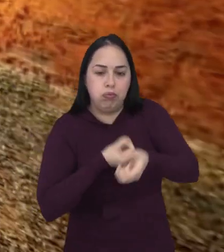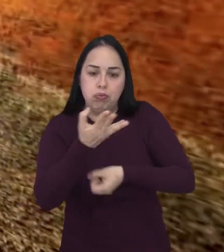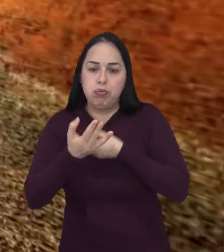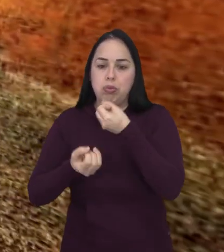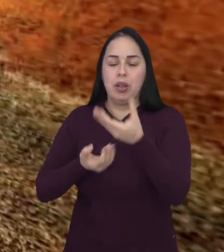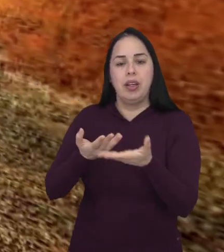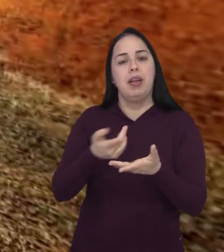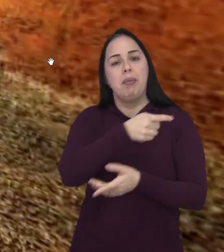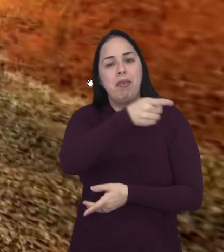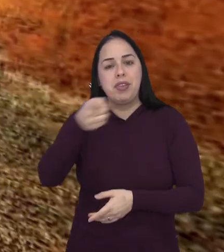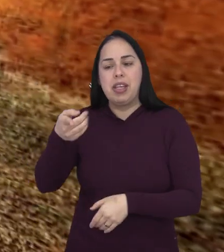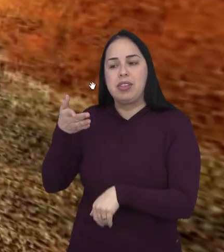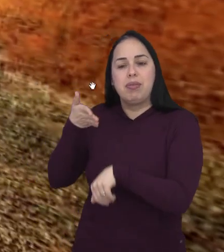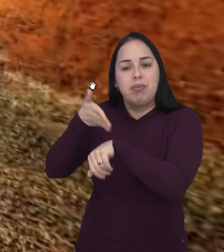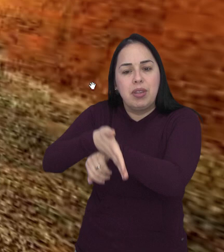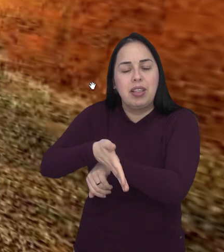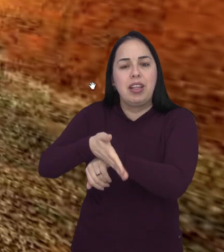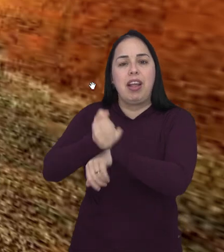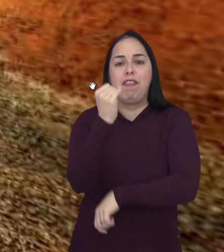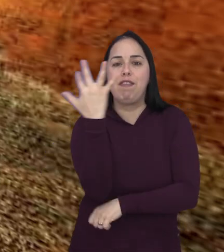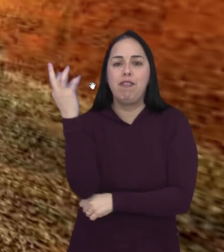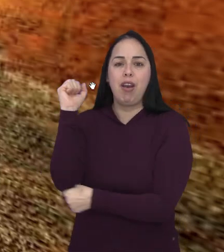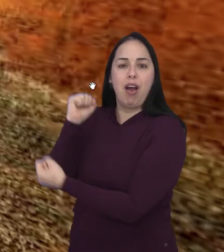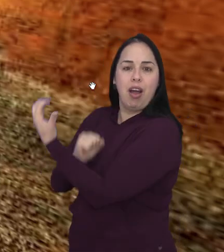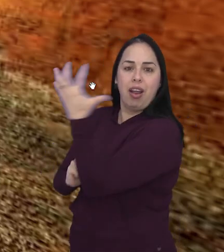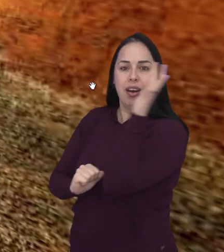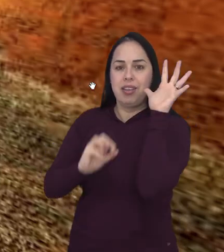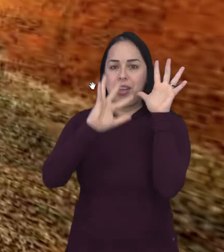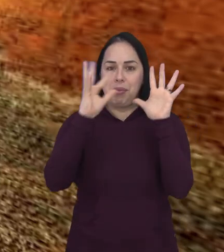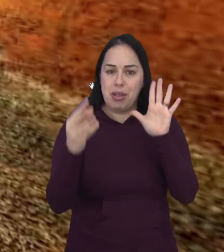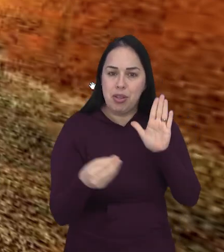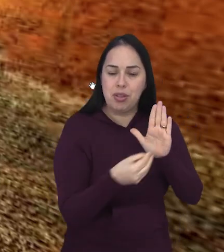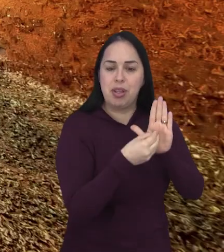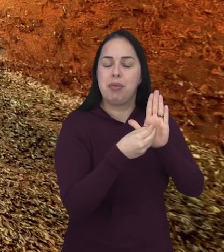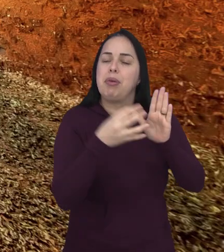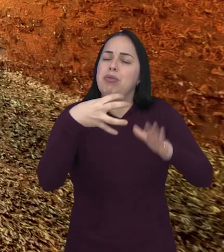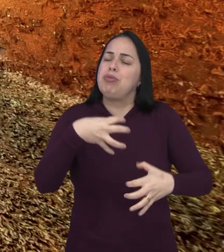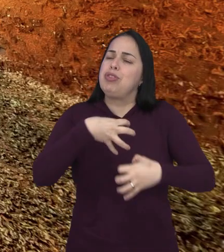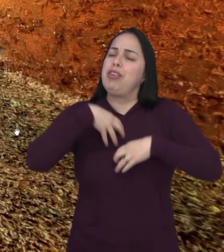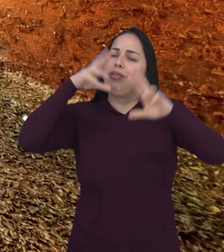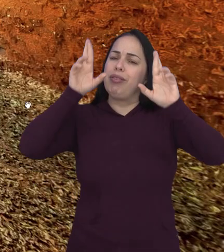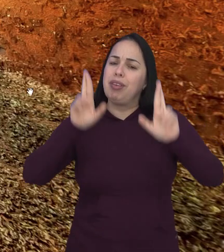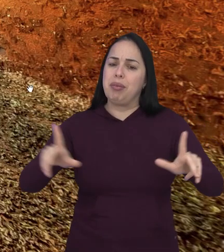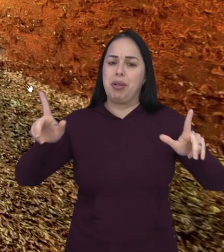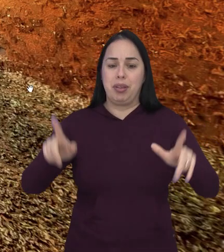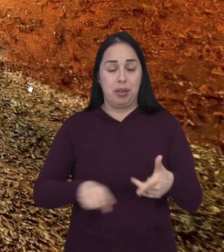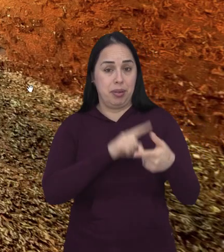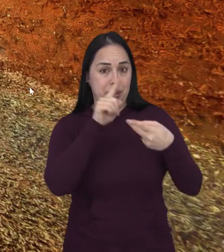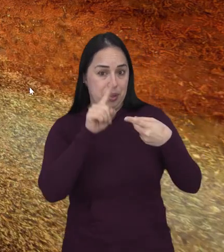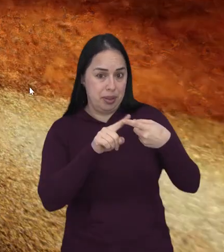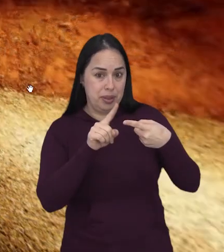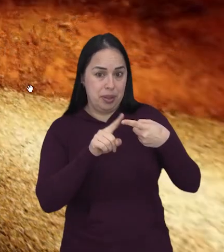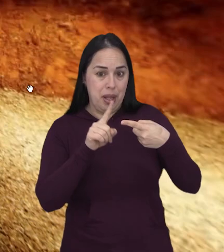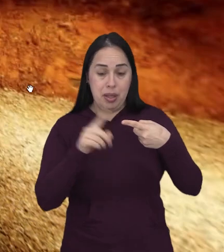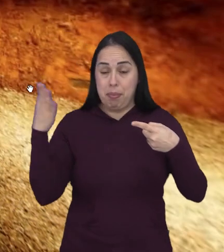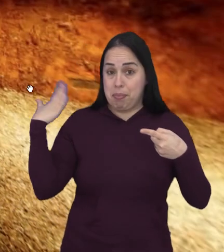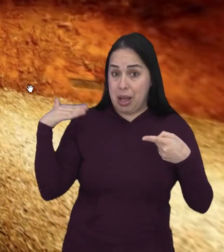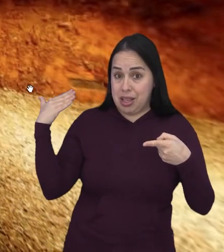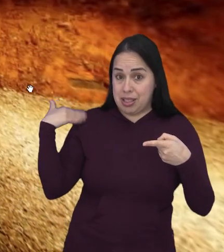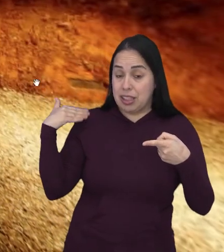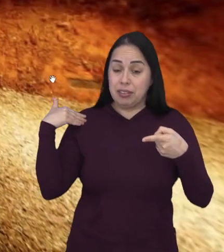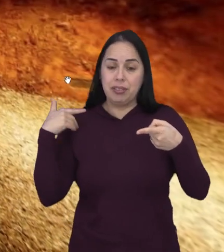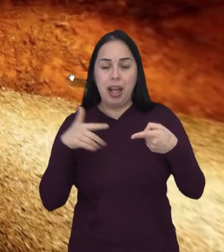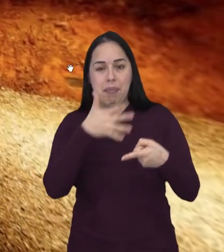convite para adentrar a floresta amazônica por meio de experiências sensoriais. No primeiro andar, quando o passeio é feito pessoalmente,